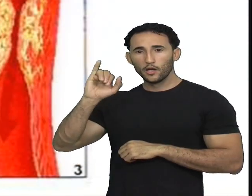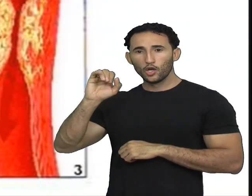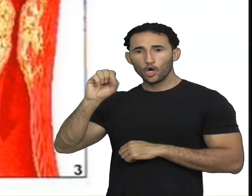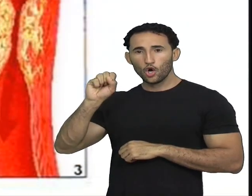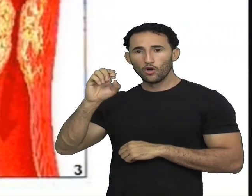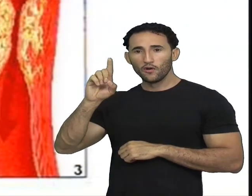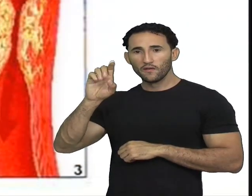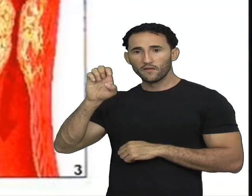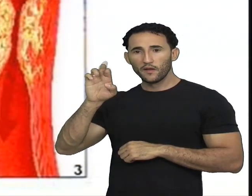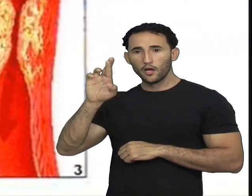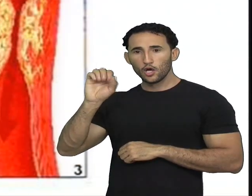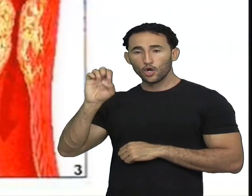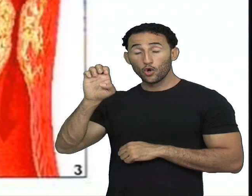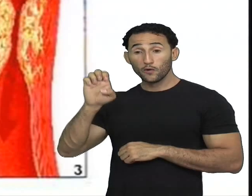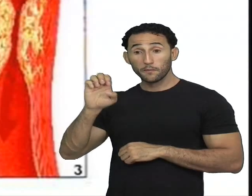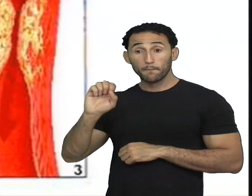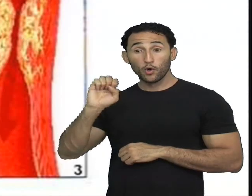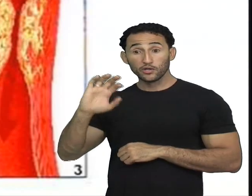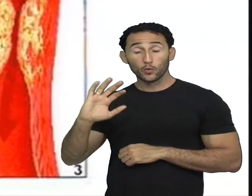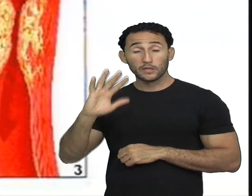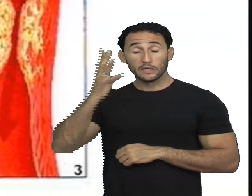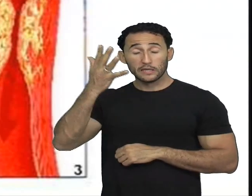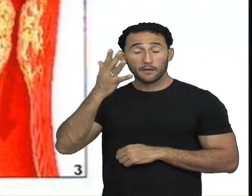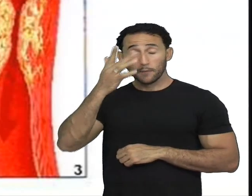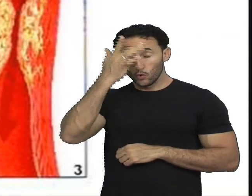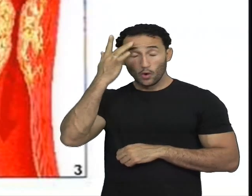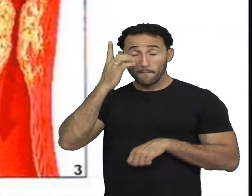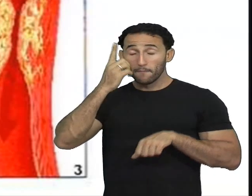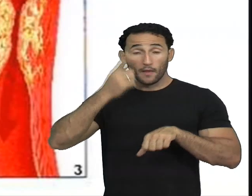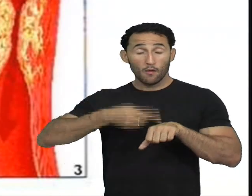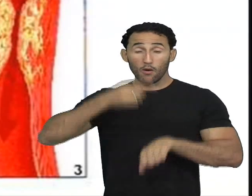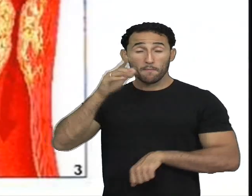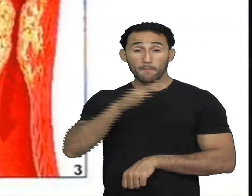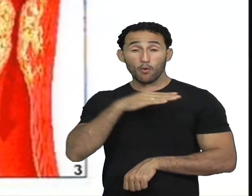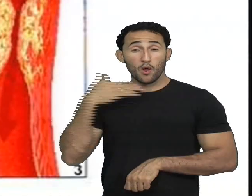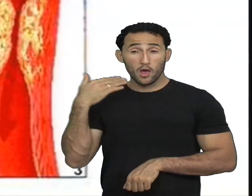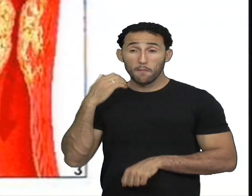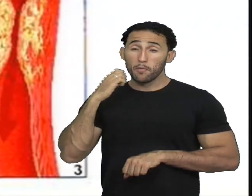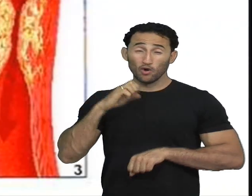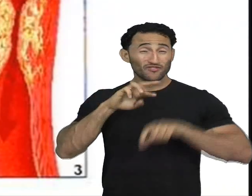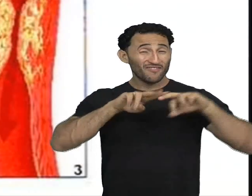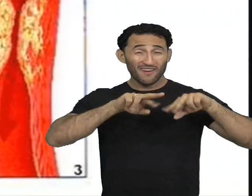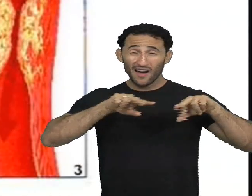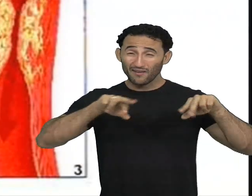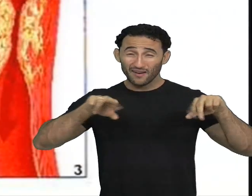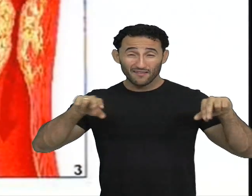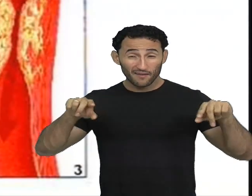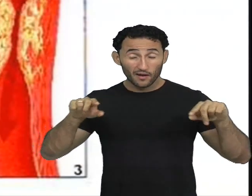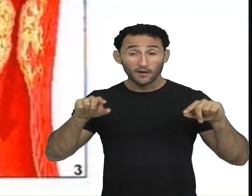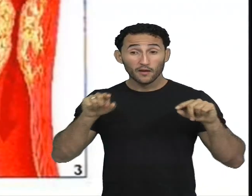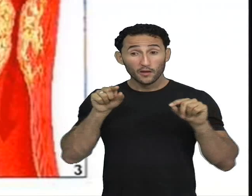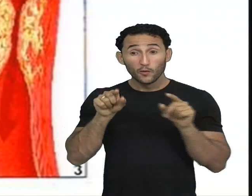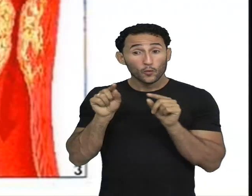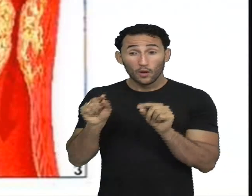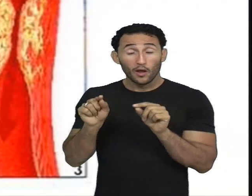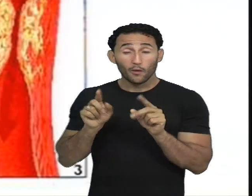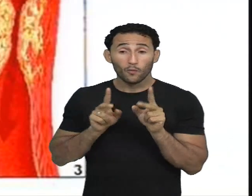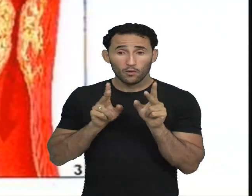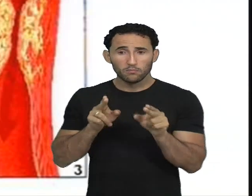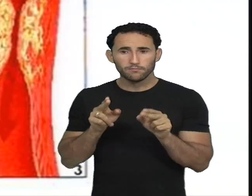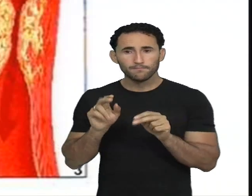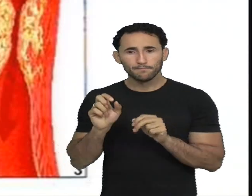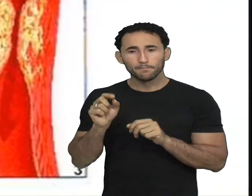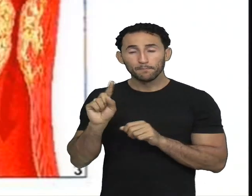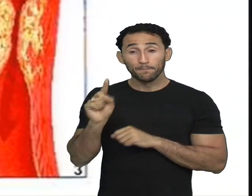leva à morte súbita, que pode ter N desfechos. Mesma coisa, aqui a primeira